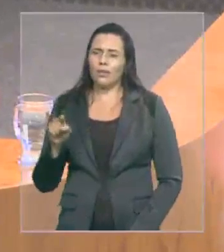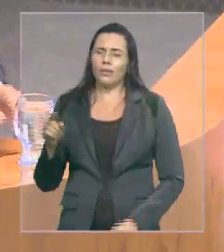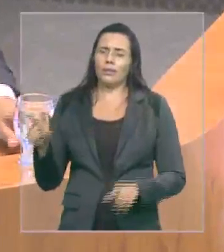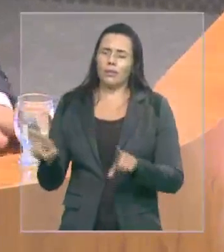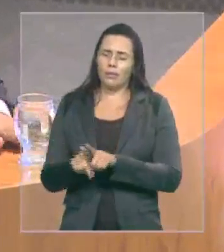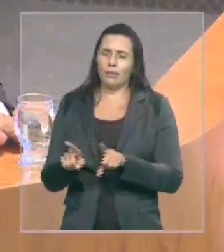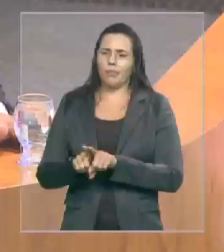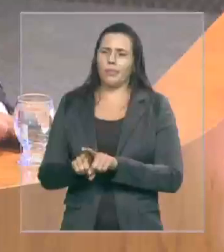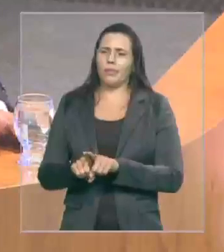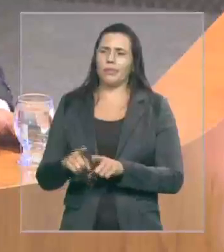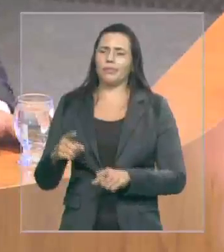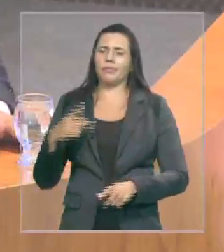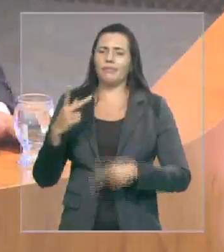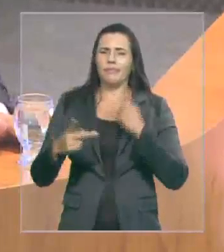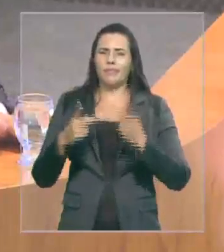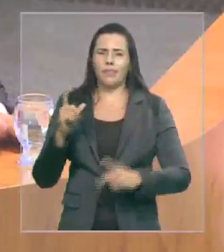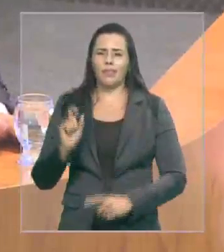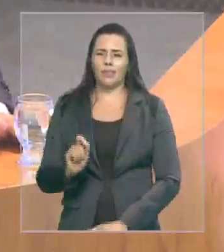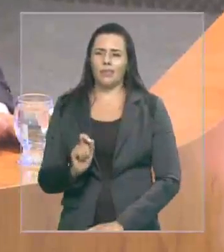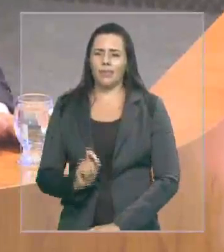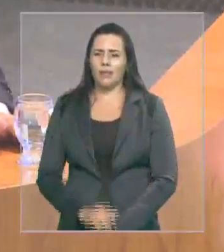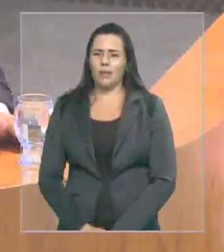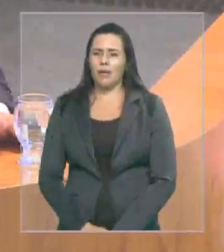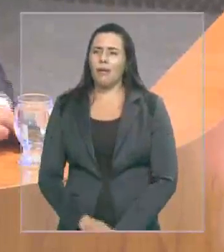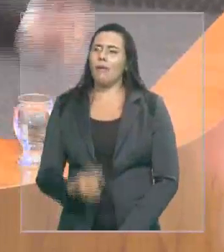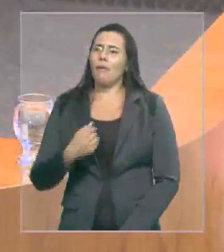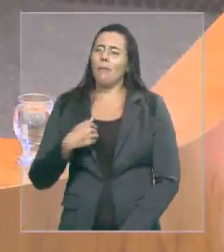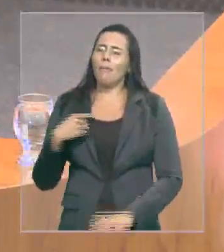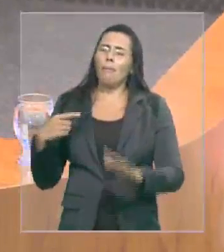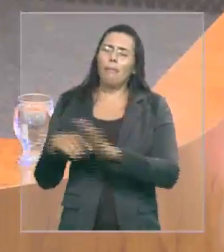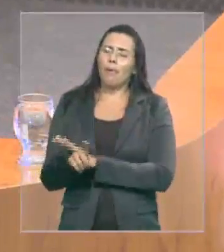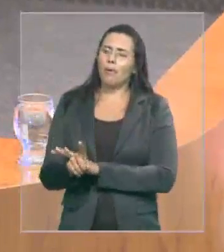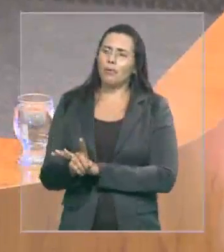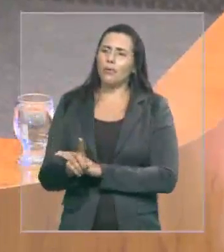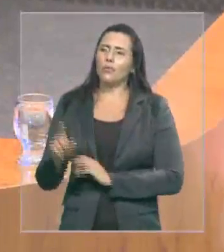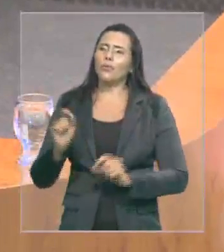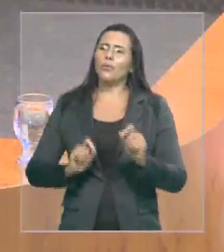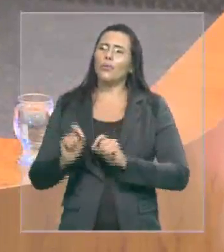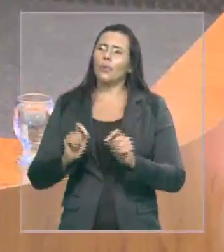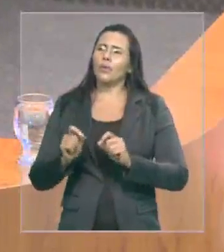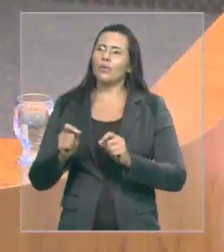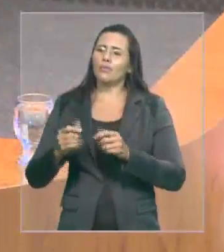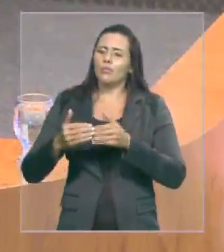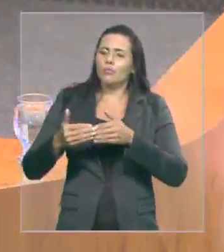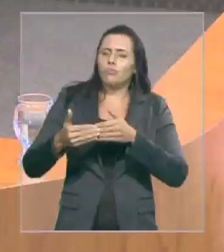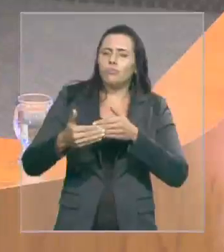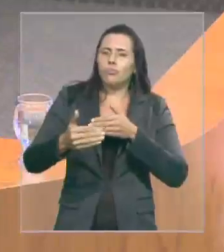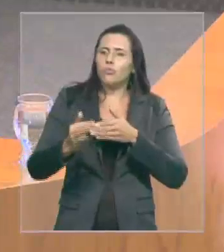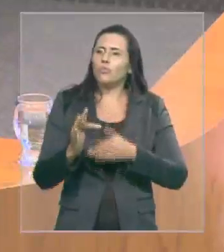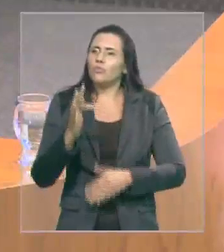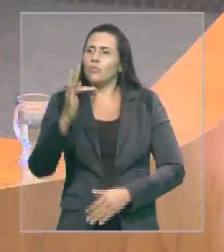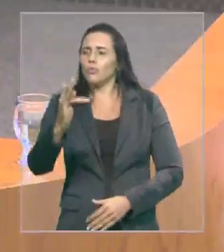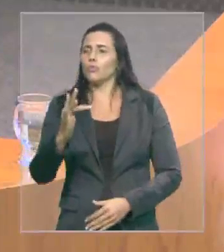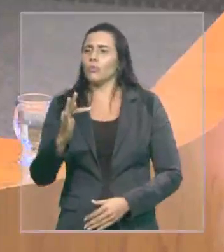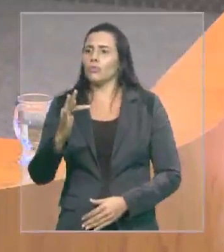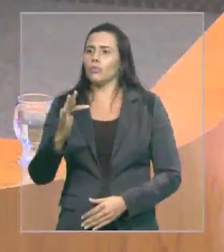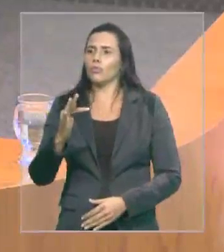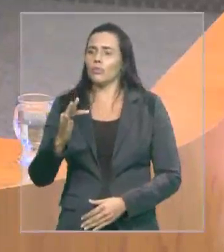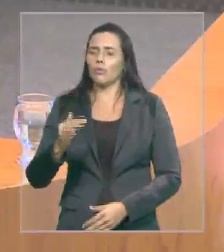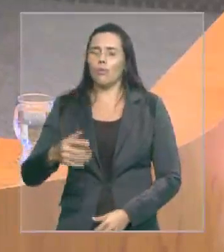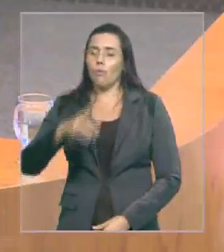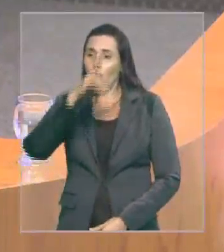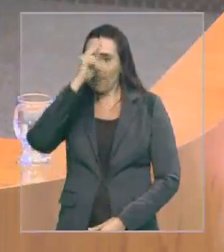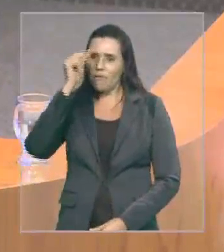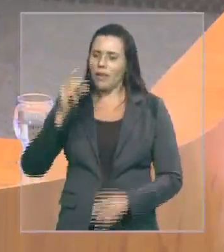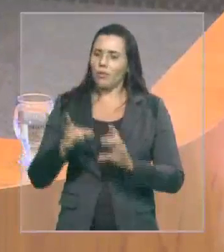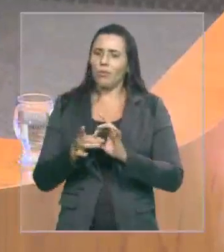gigantesco em direção à cidadania. Qual o legado que o Edivaldo Holanda Júnior vai deixar para a posteridade? Qual o legado? De não ter